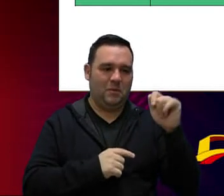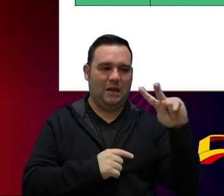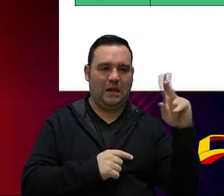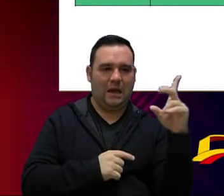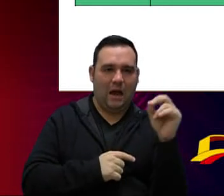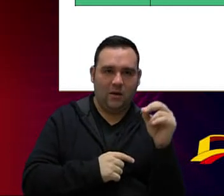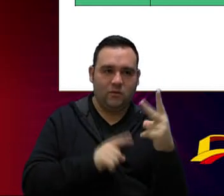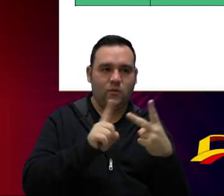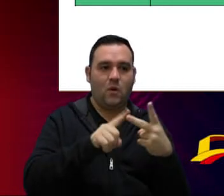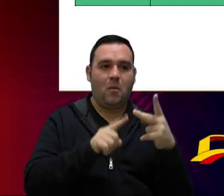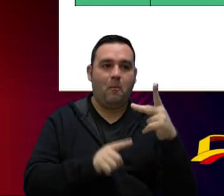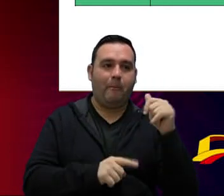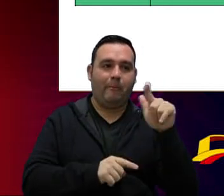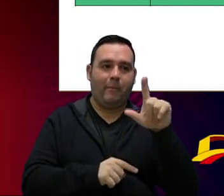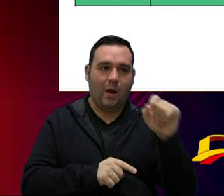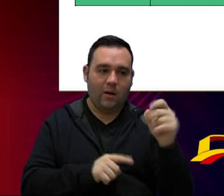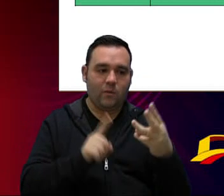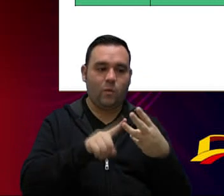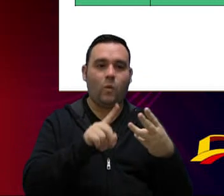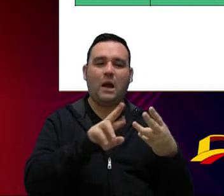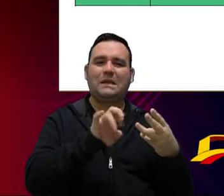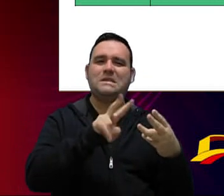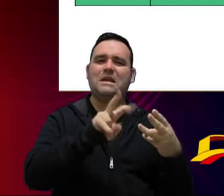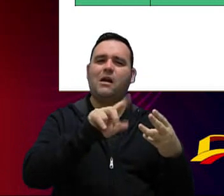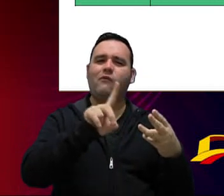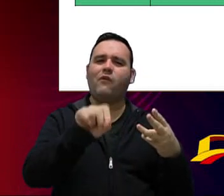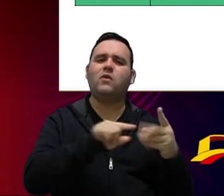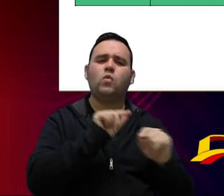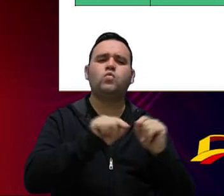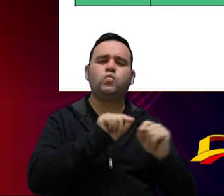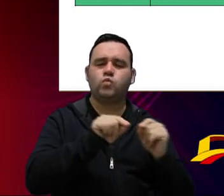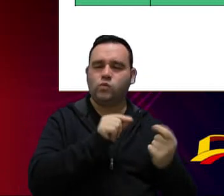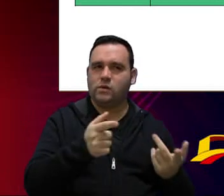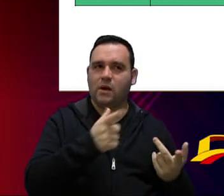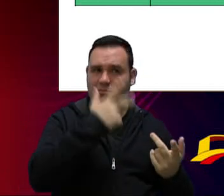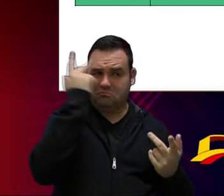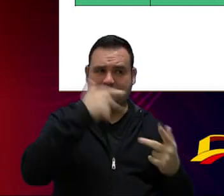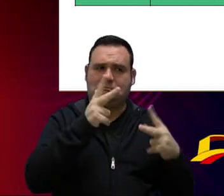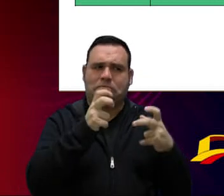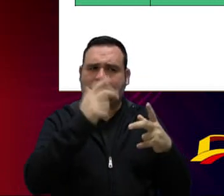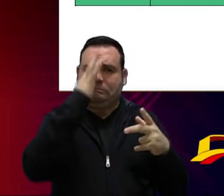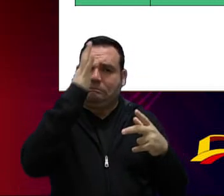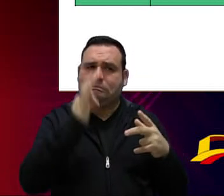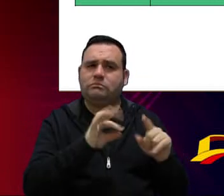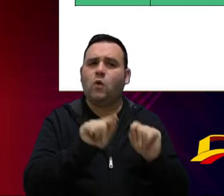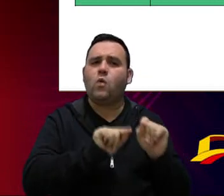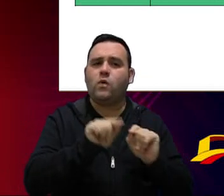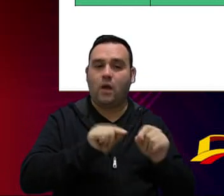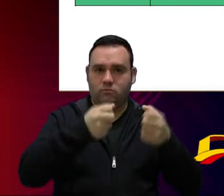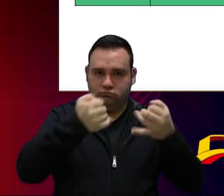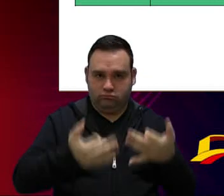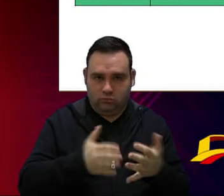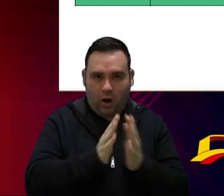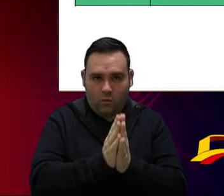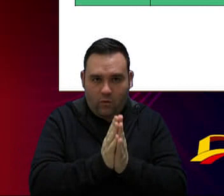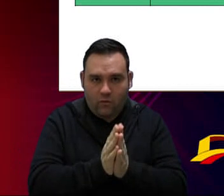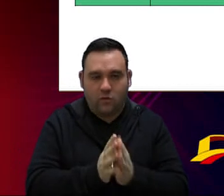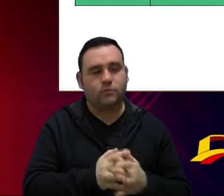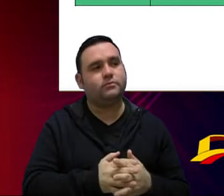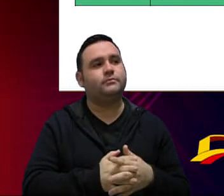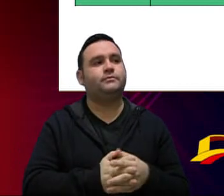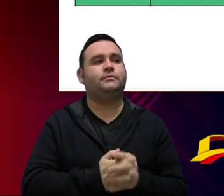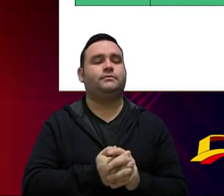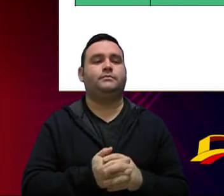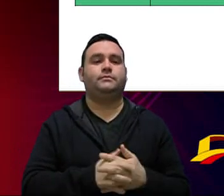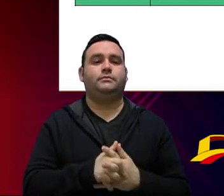pago o reservado que às vezes a pessoa está em casa ela fica olhando ela não tem a percepção do que realmente essa senhora puder explicar